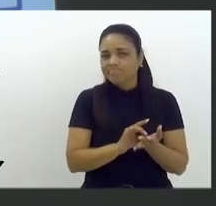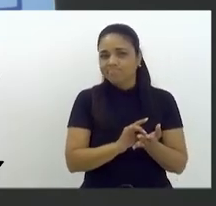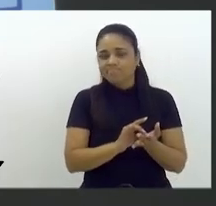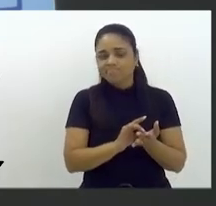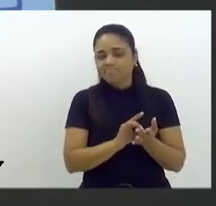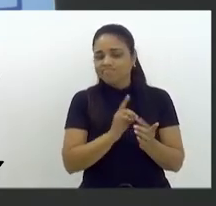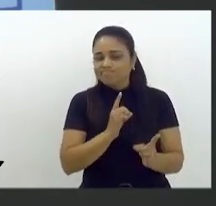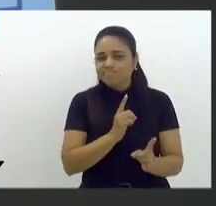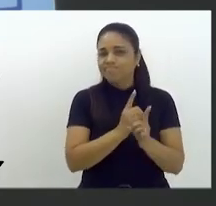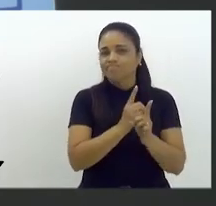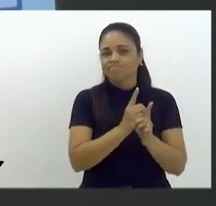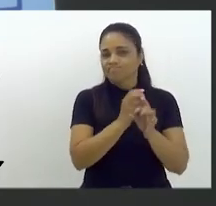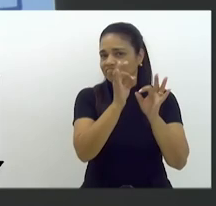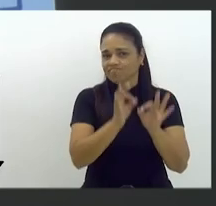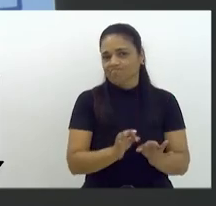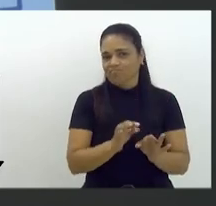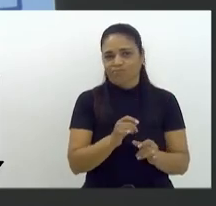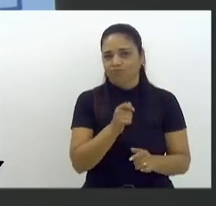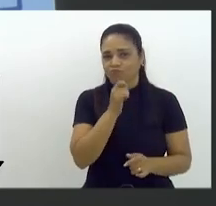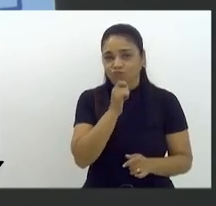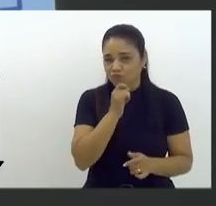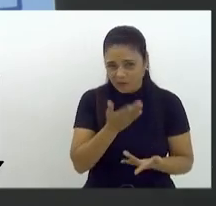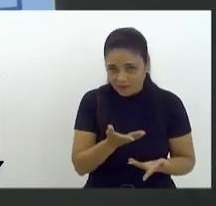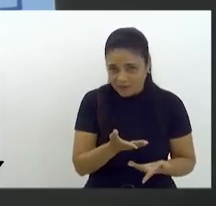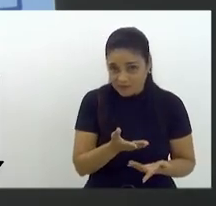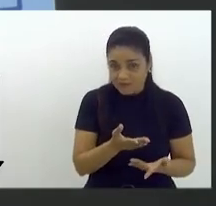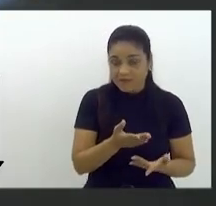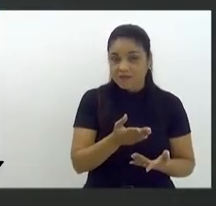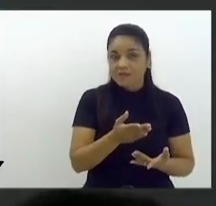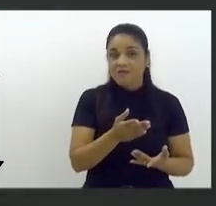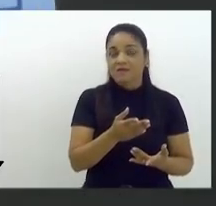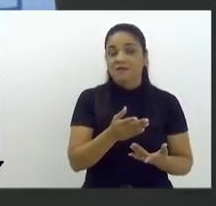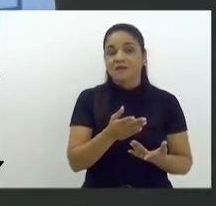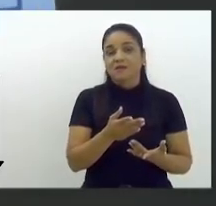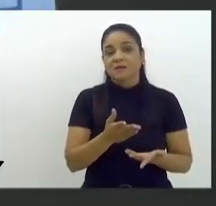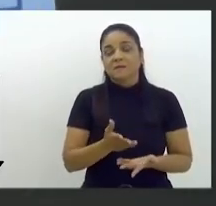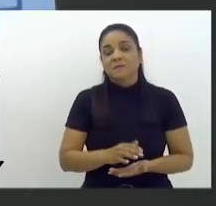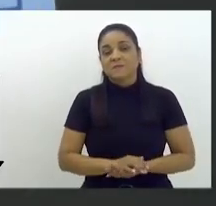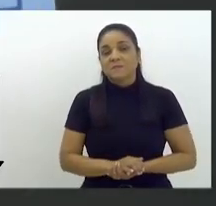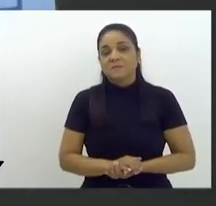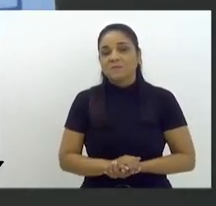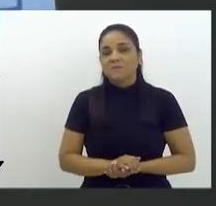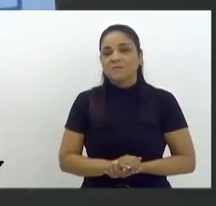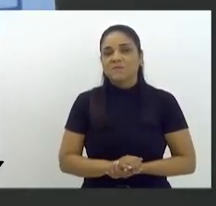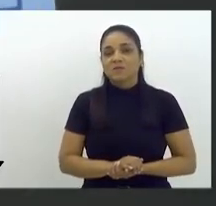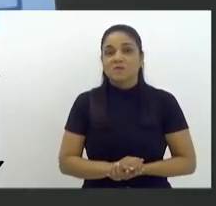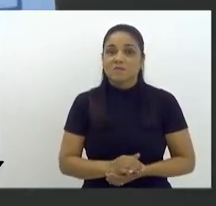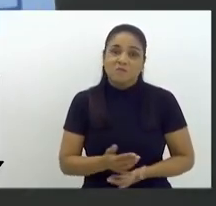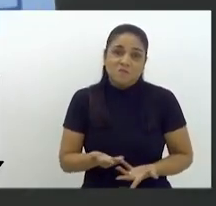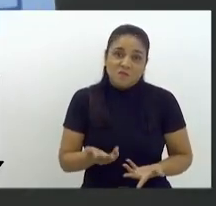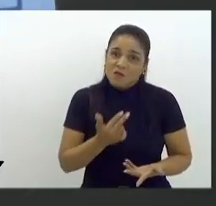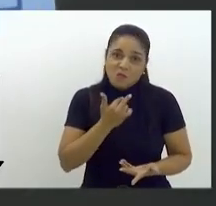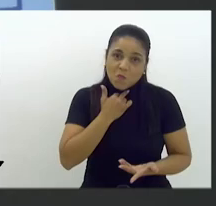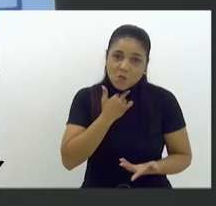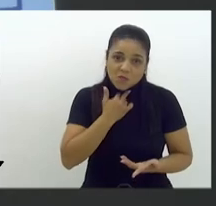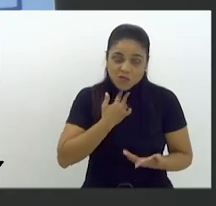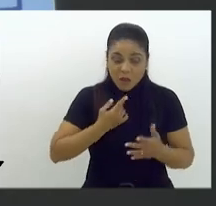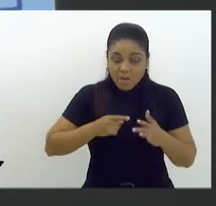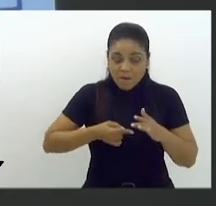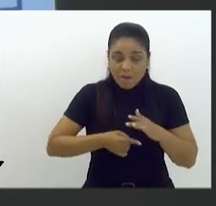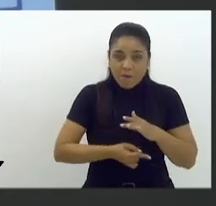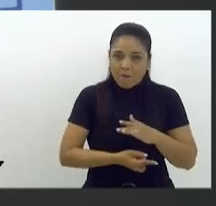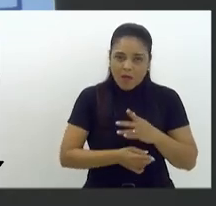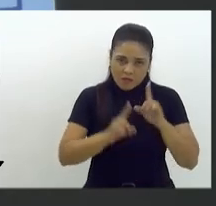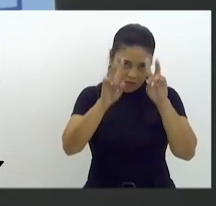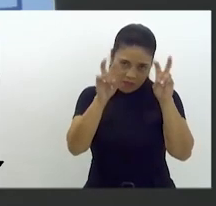atribuída ali o laudo poderia sair às vezes só que não é real mas não poderia ir mais a fundo nesse